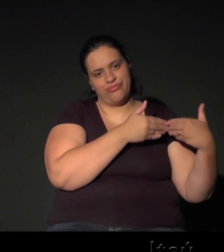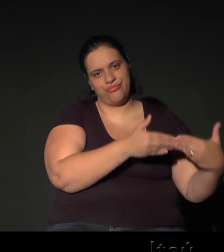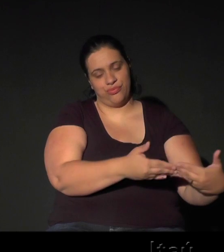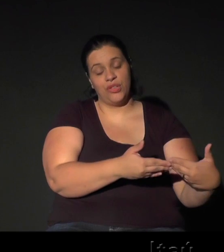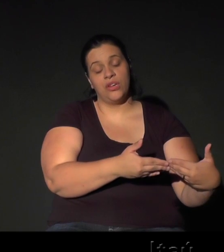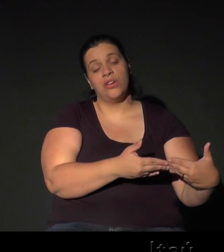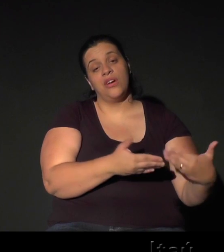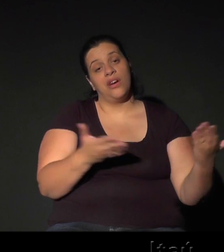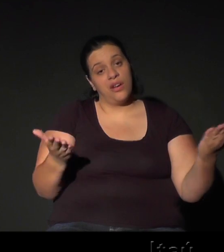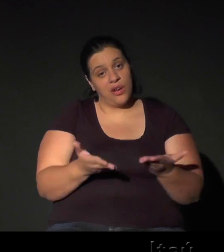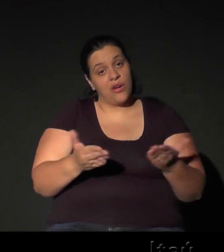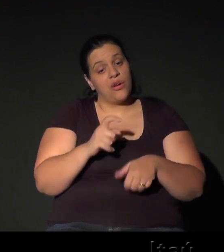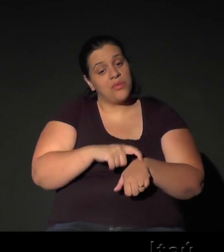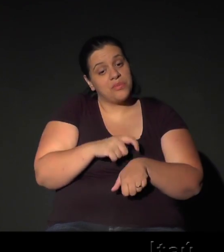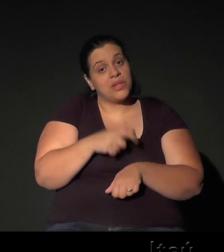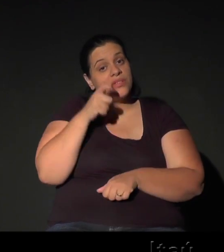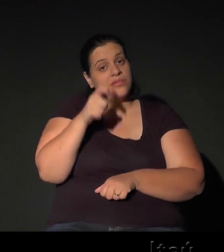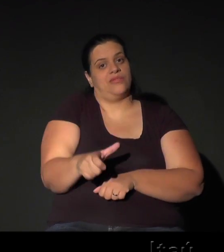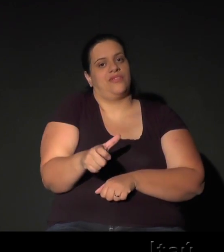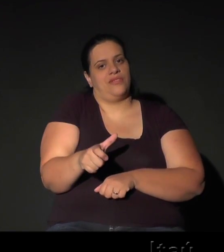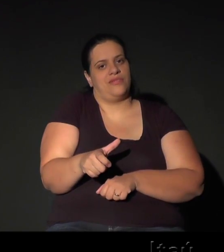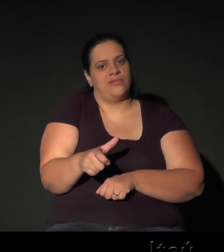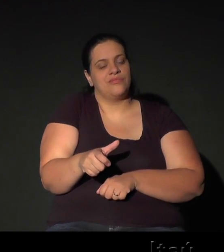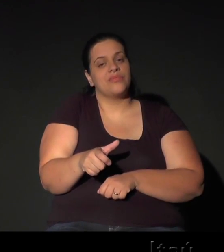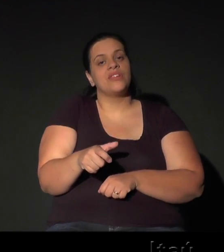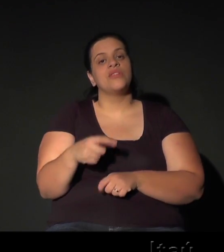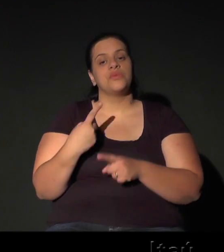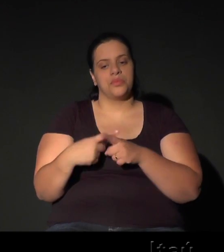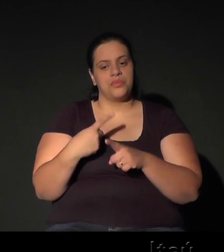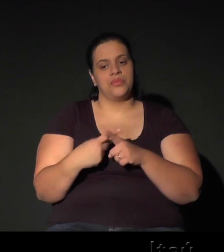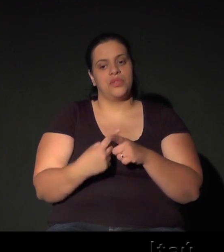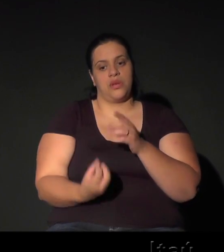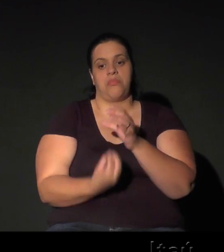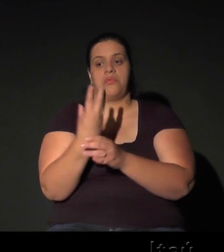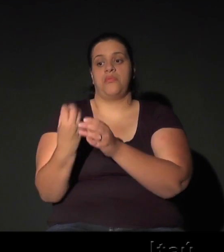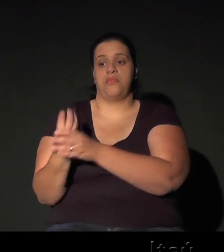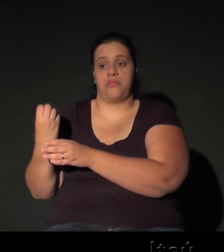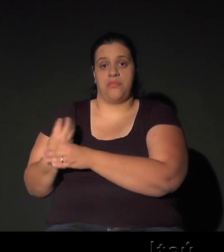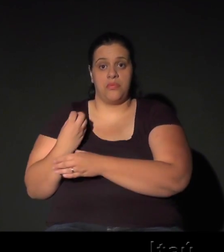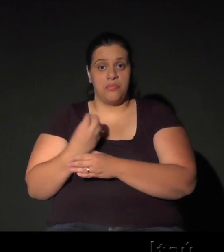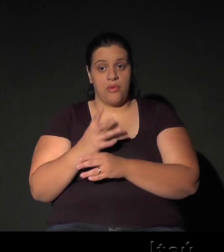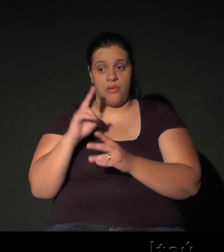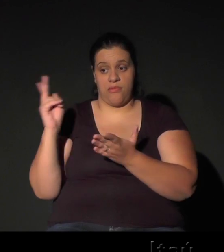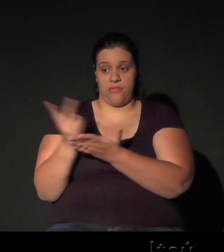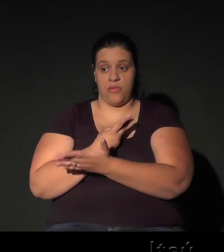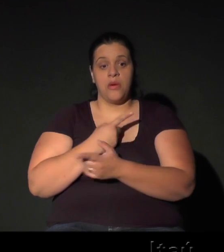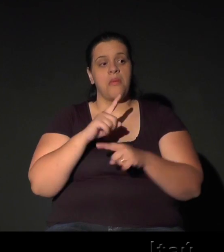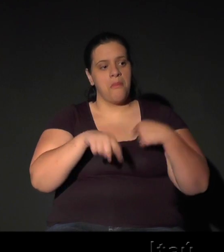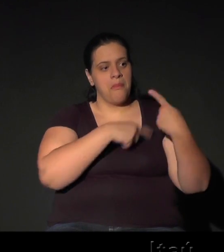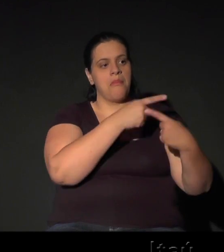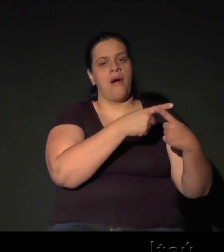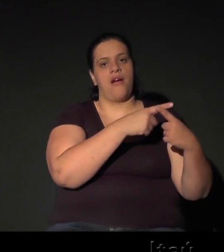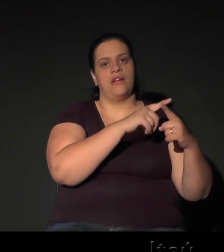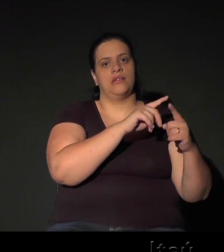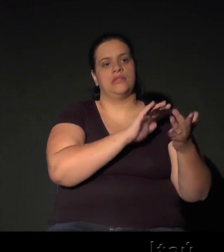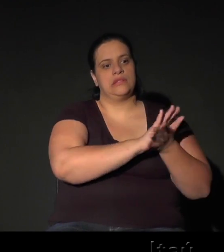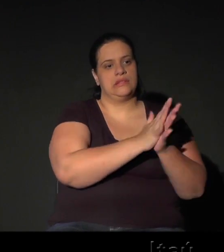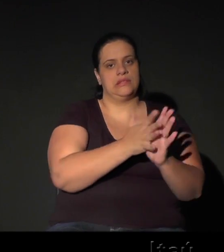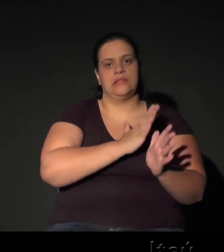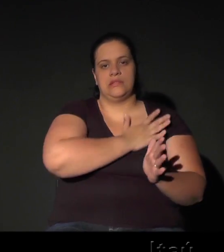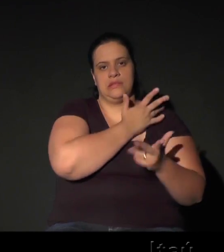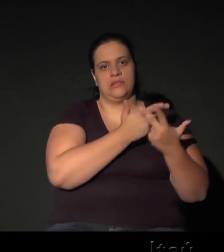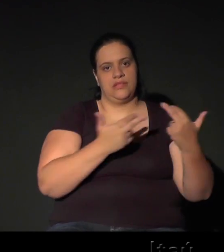gente tá num momento muito interessante né de de de emergência desses fenômenos né e eu tenho